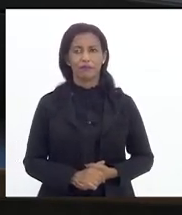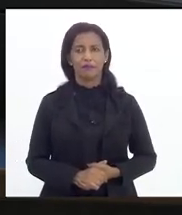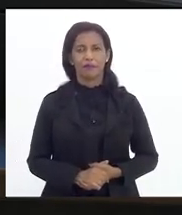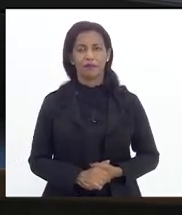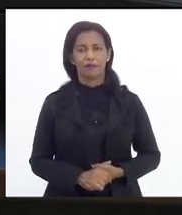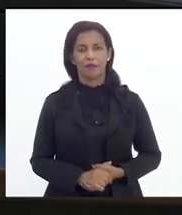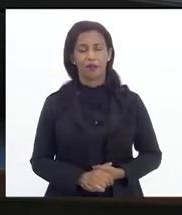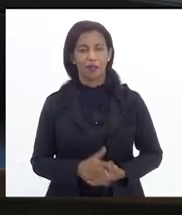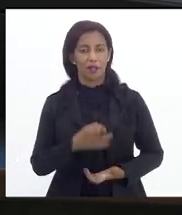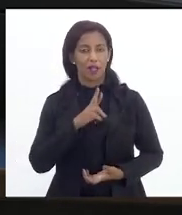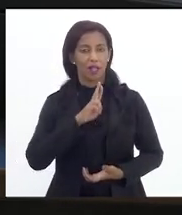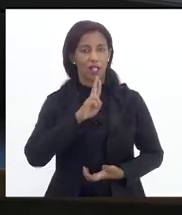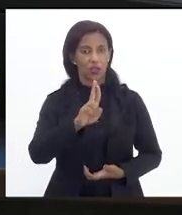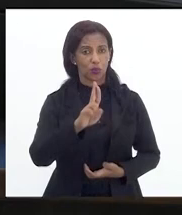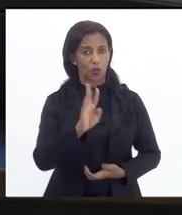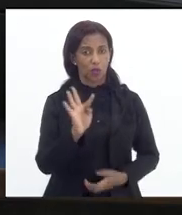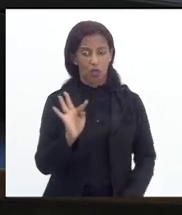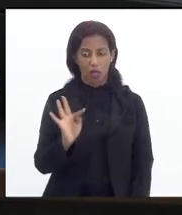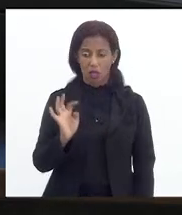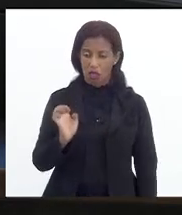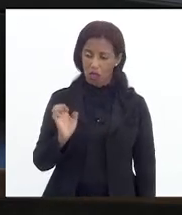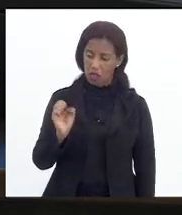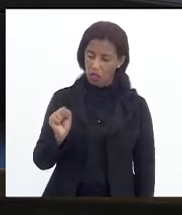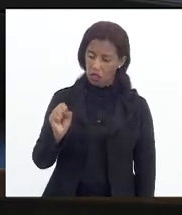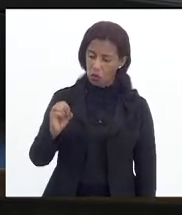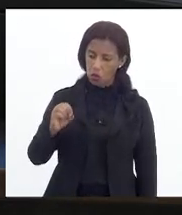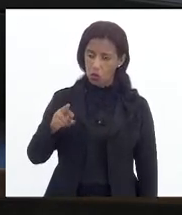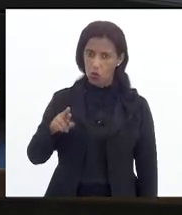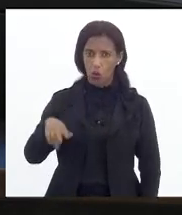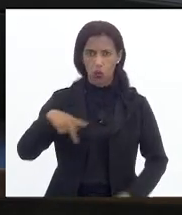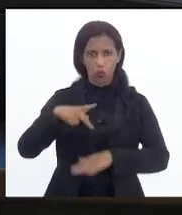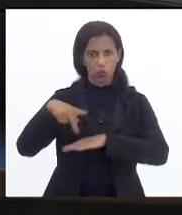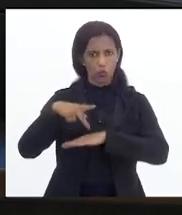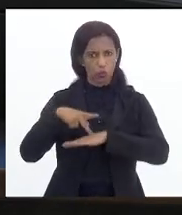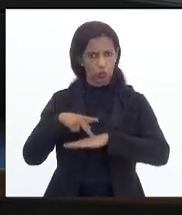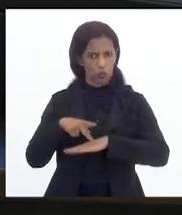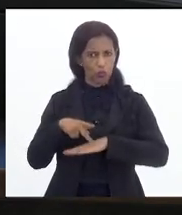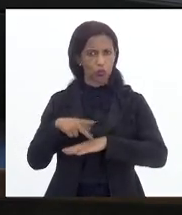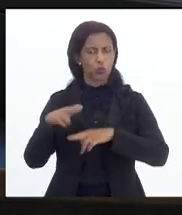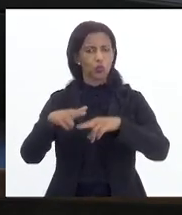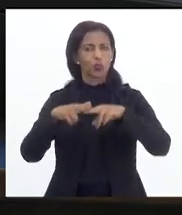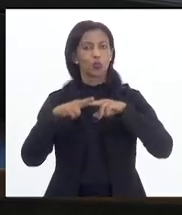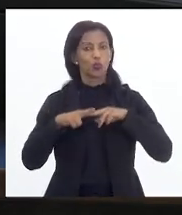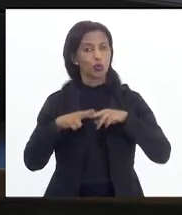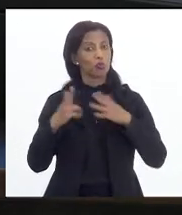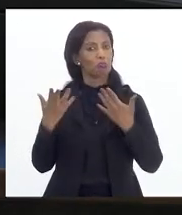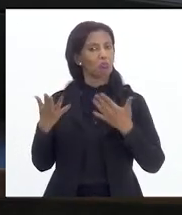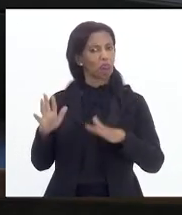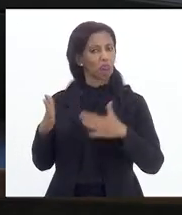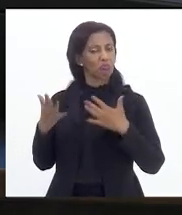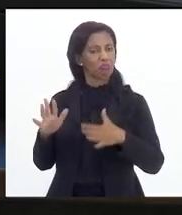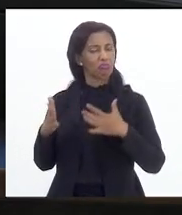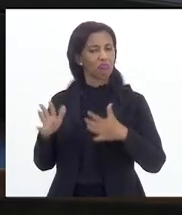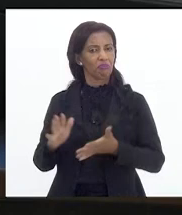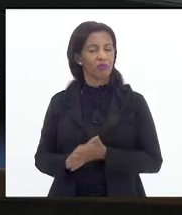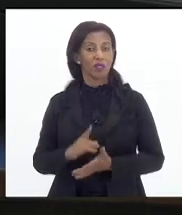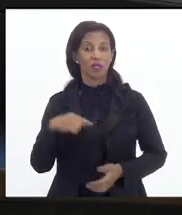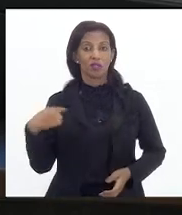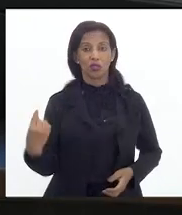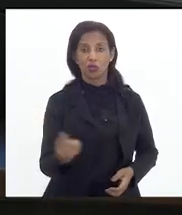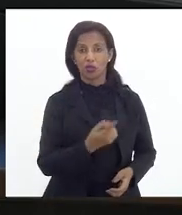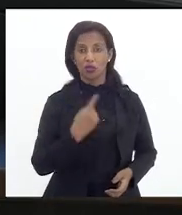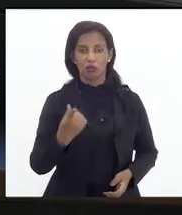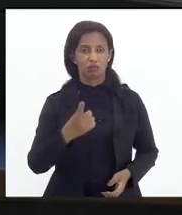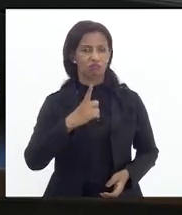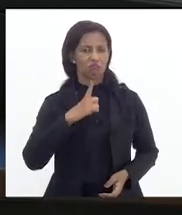na resposta do Tesouro Nacional que é o que consta aqui foi motivo de elogio por conta de nós